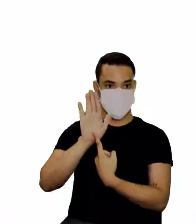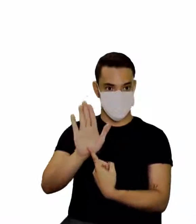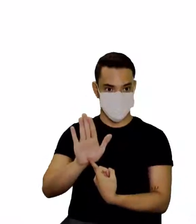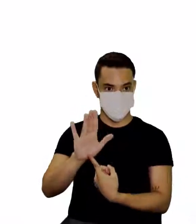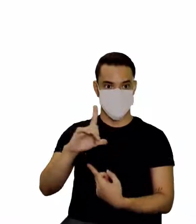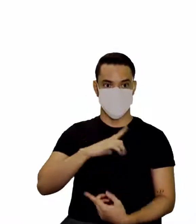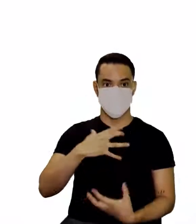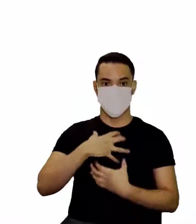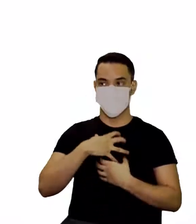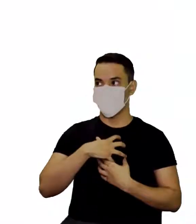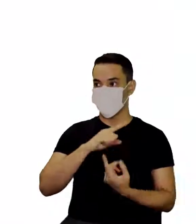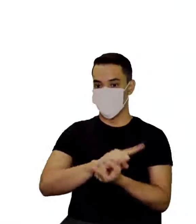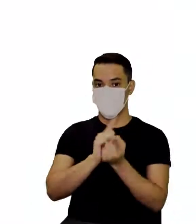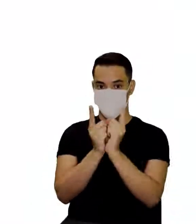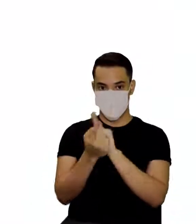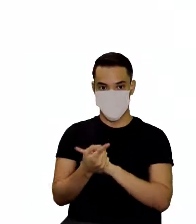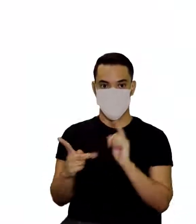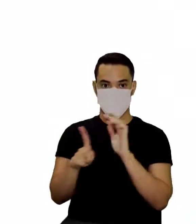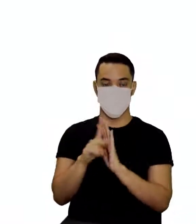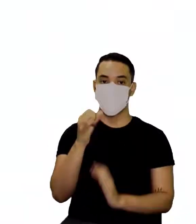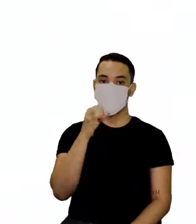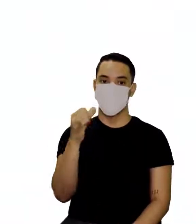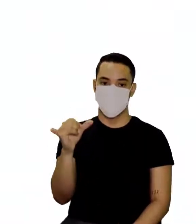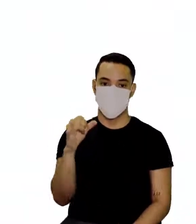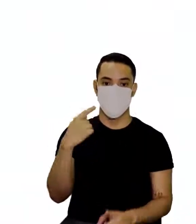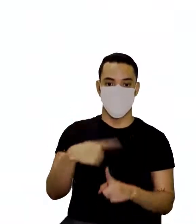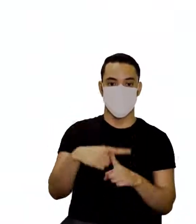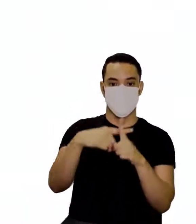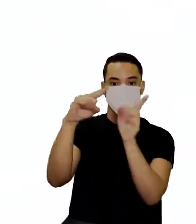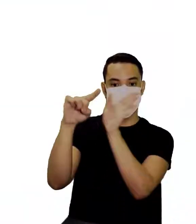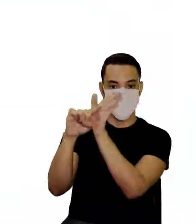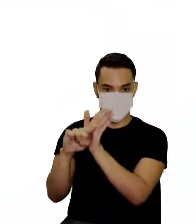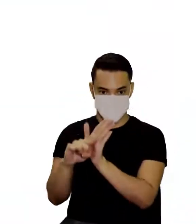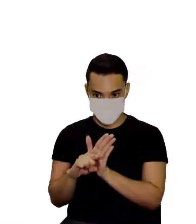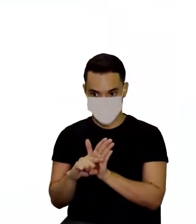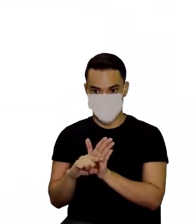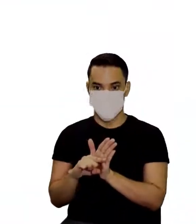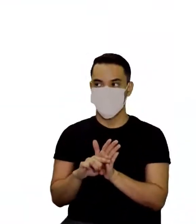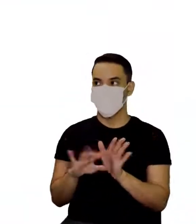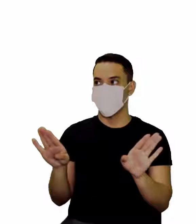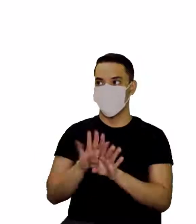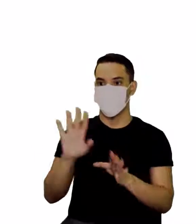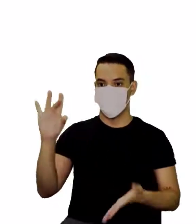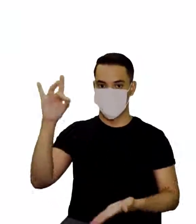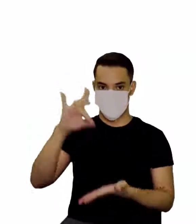sentido convencional da corrente elétrica é do positivo para o negativo, convencional. O real